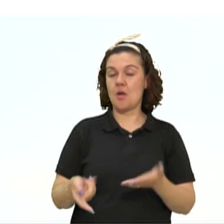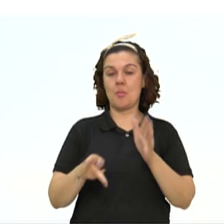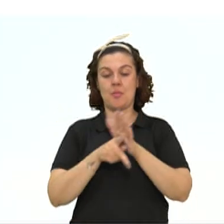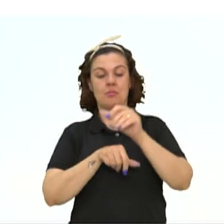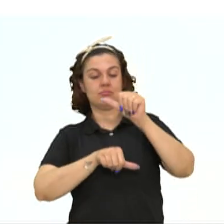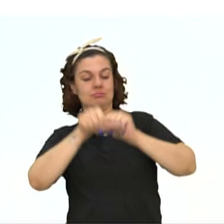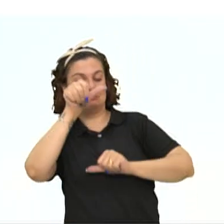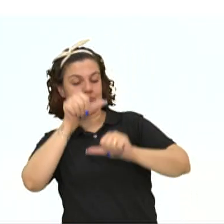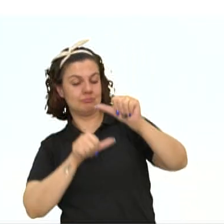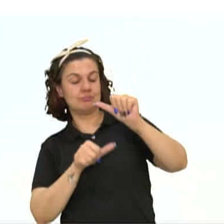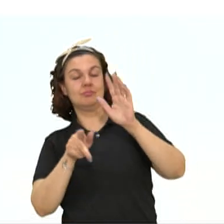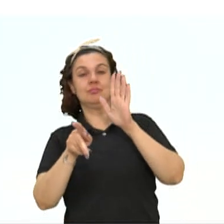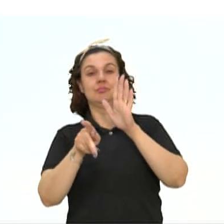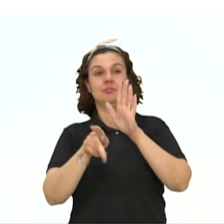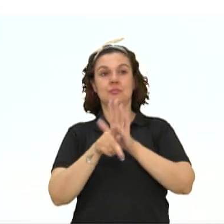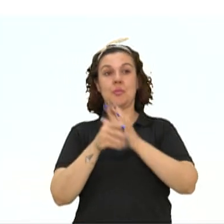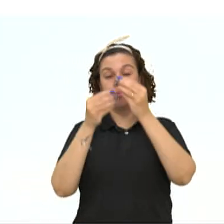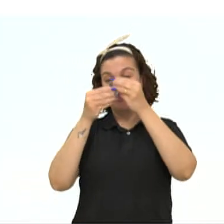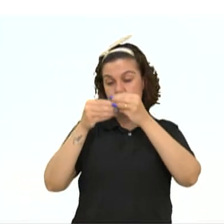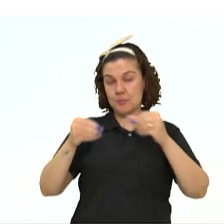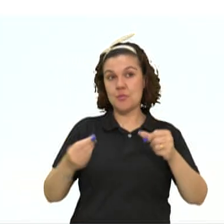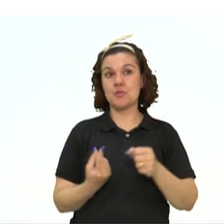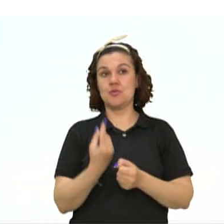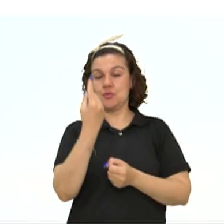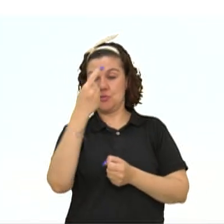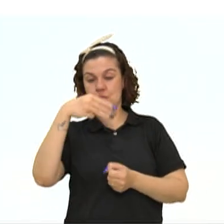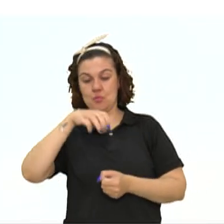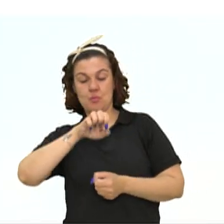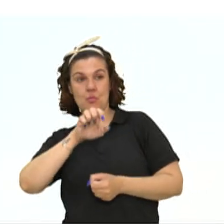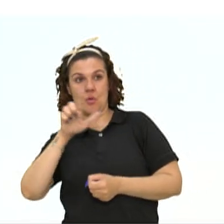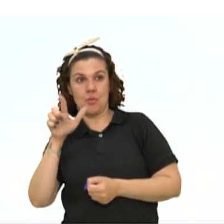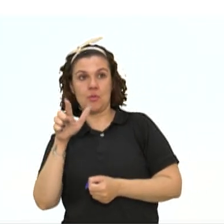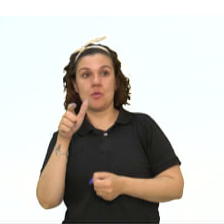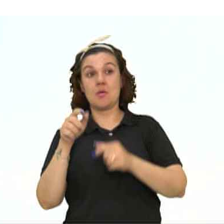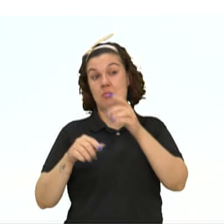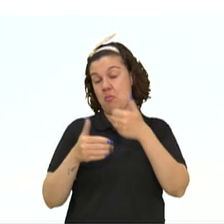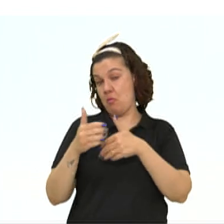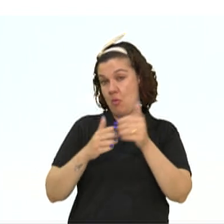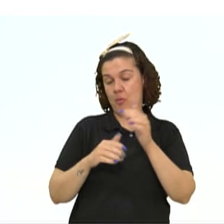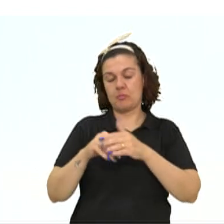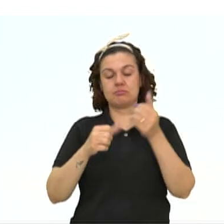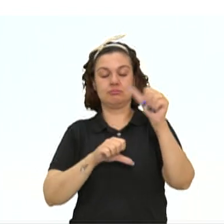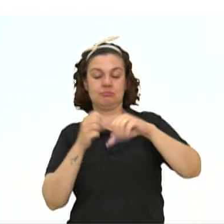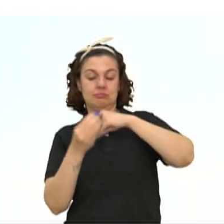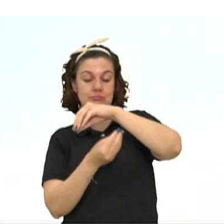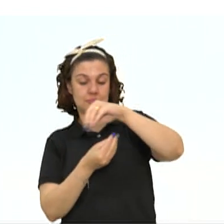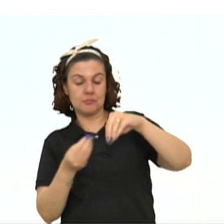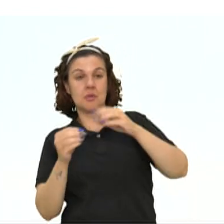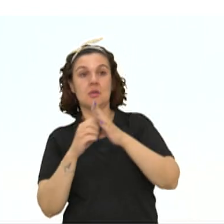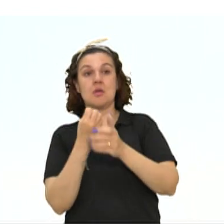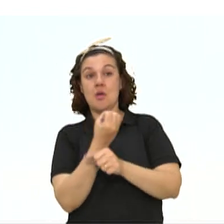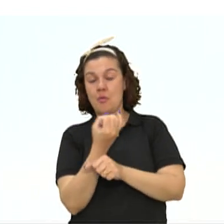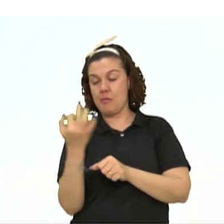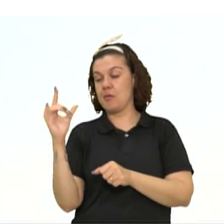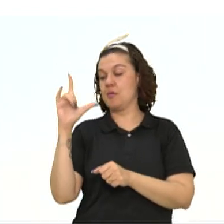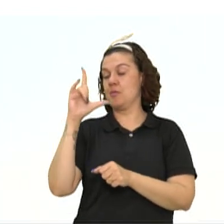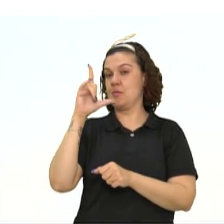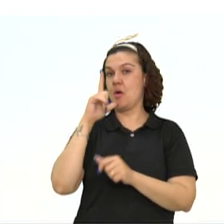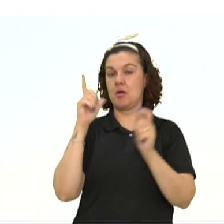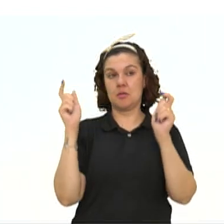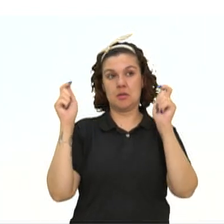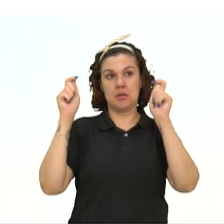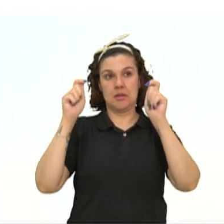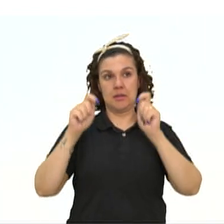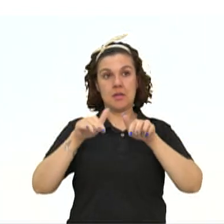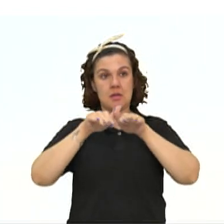de entalpia envolvida na dissolução de 1 mol de determinada substância numa quantidade de água